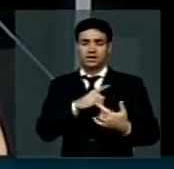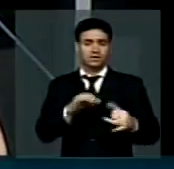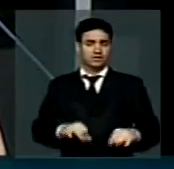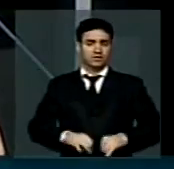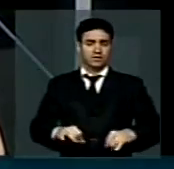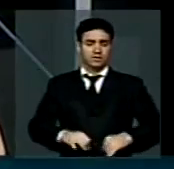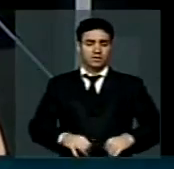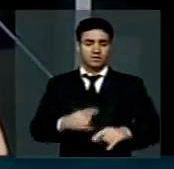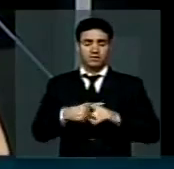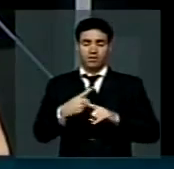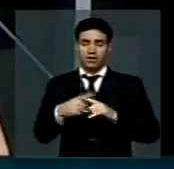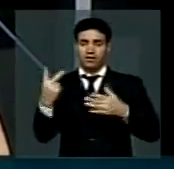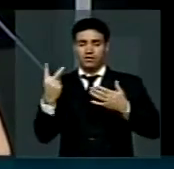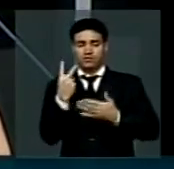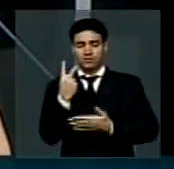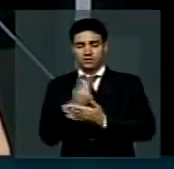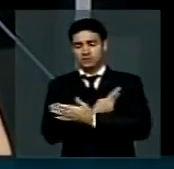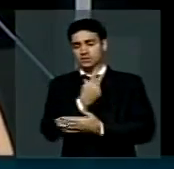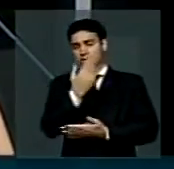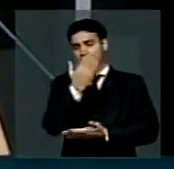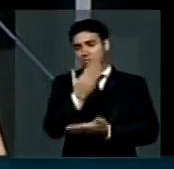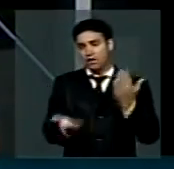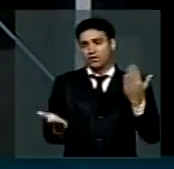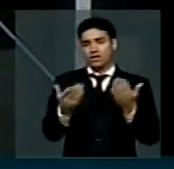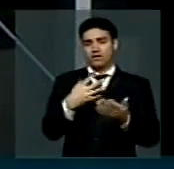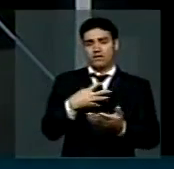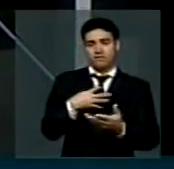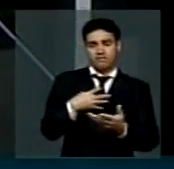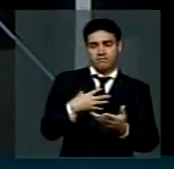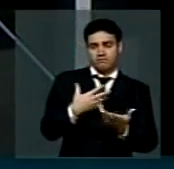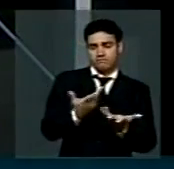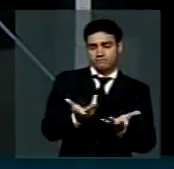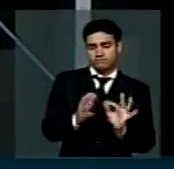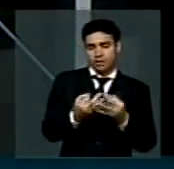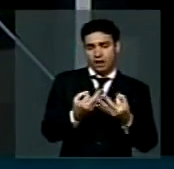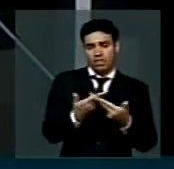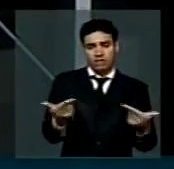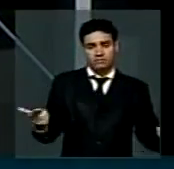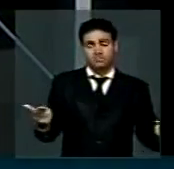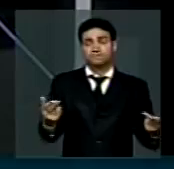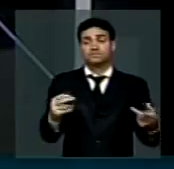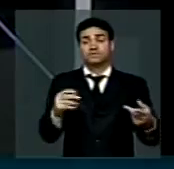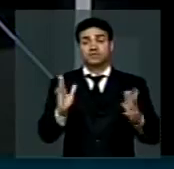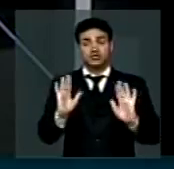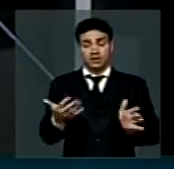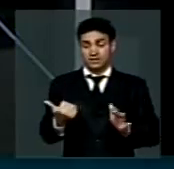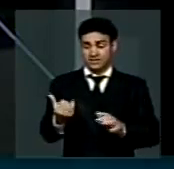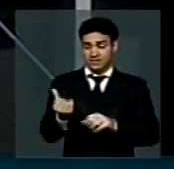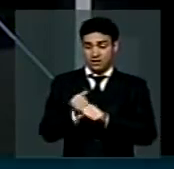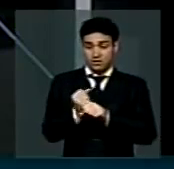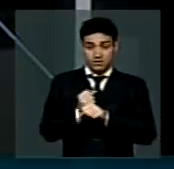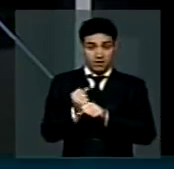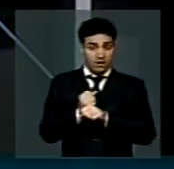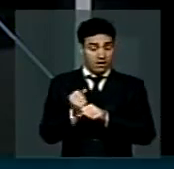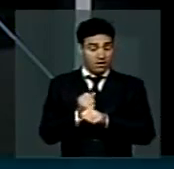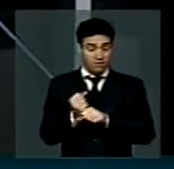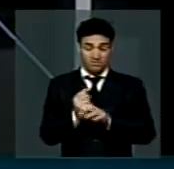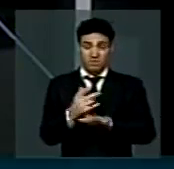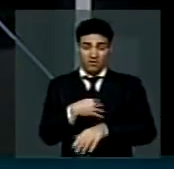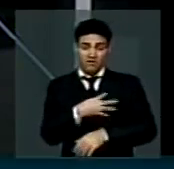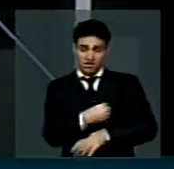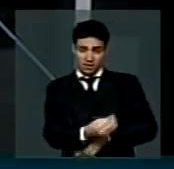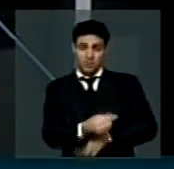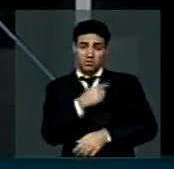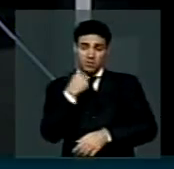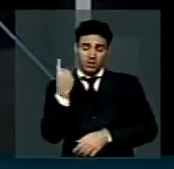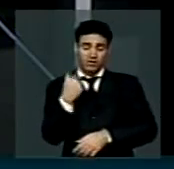sofrimento pela perda do seu ente querido. Ao longo desses 16 anos em que não convivo mais